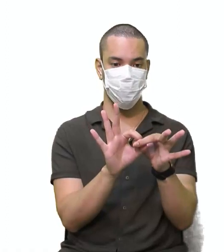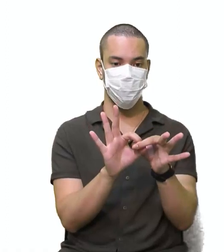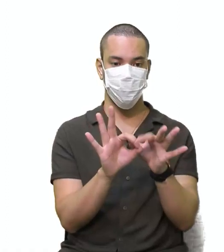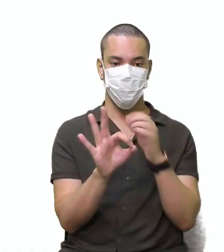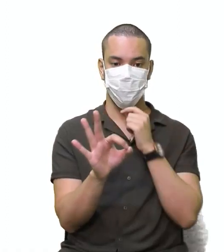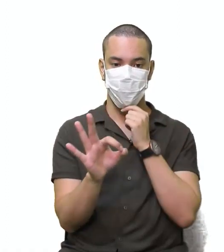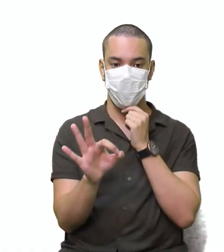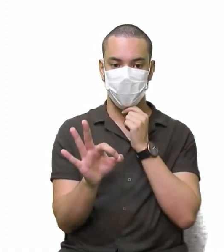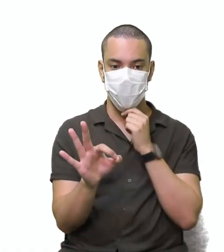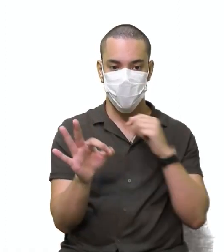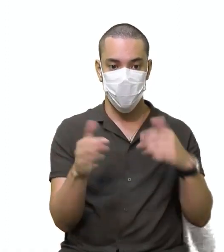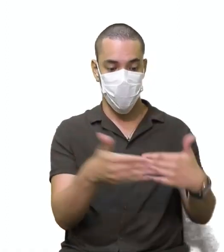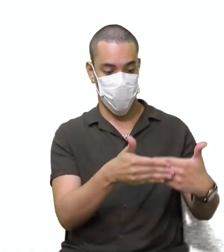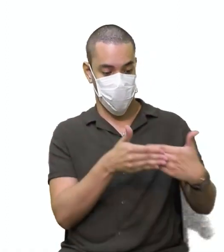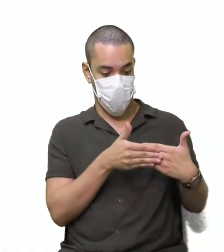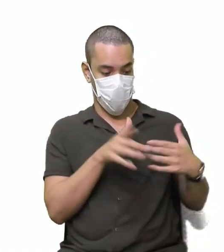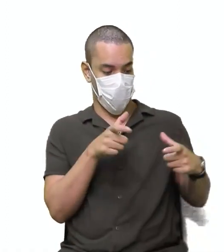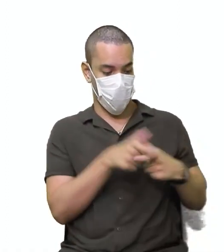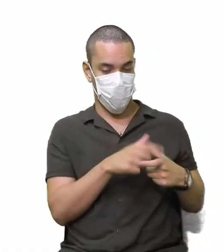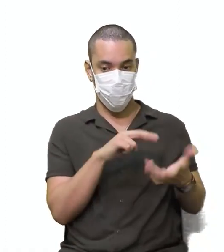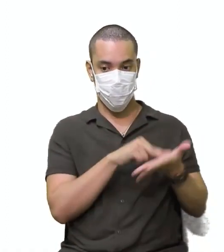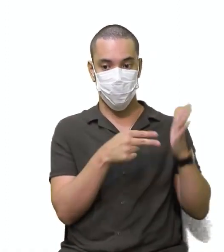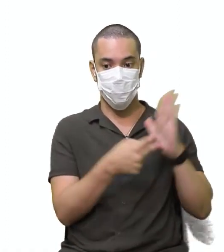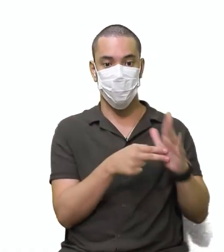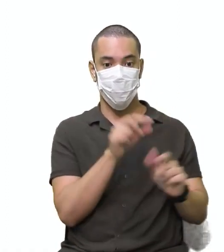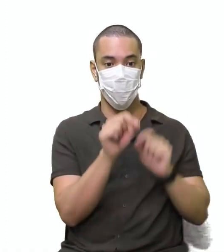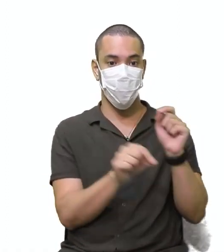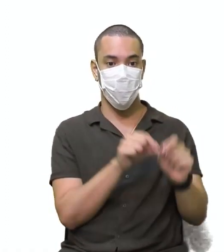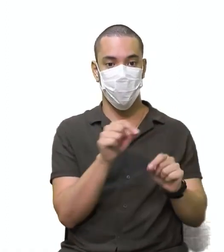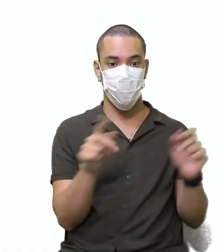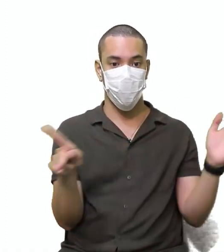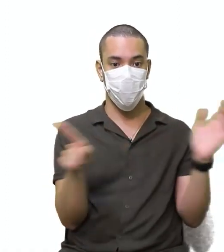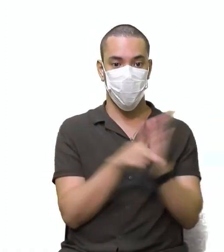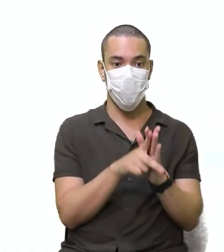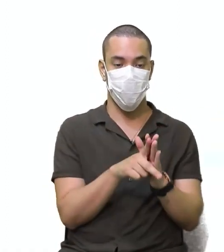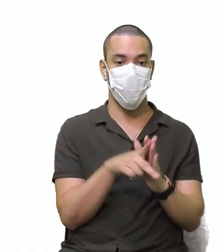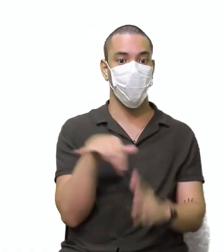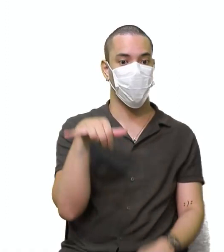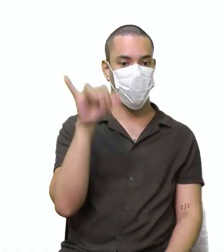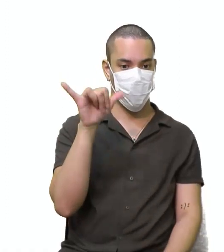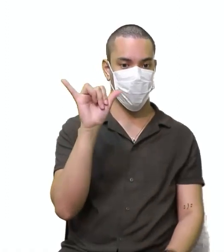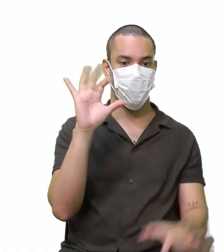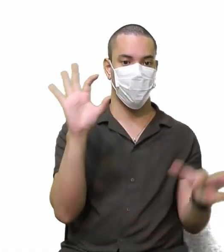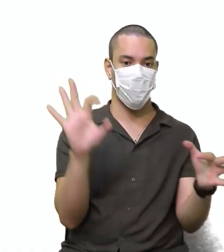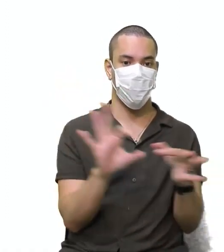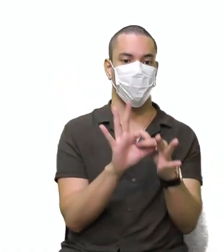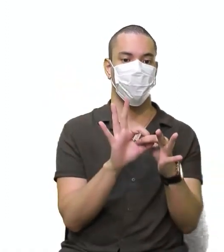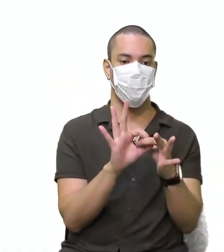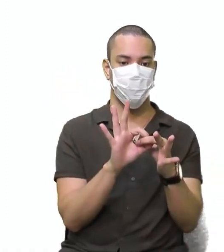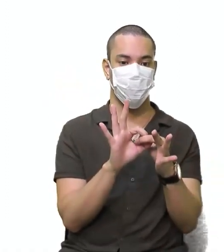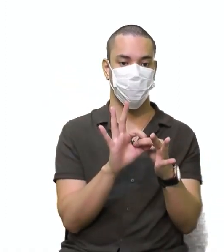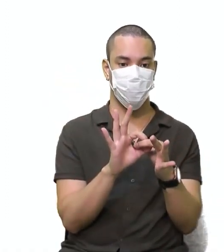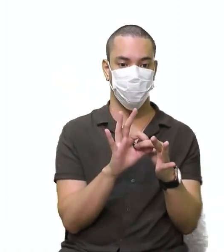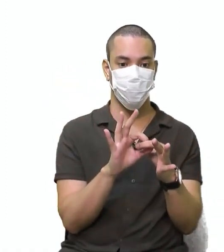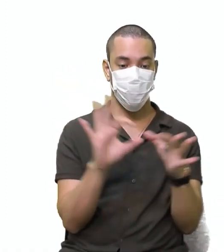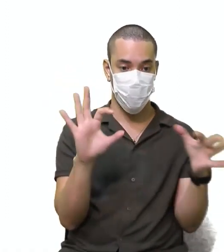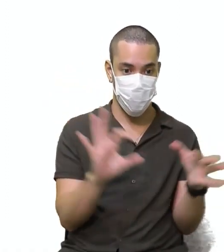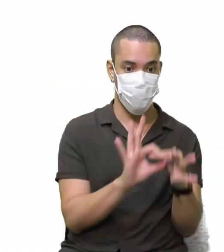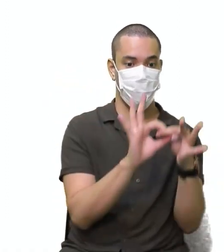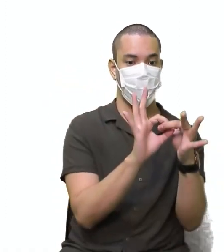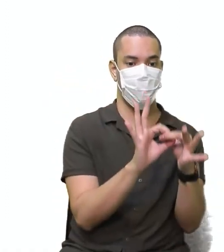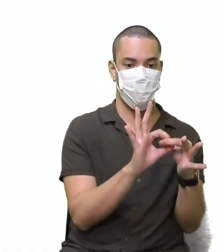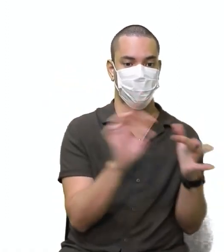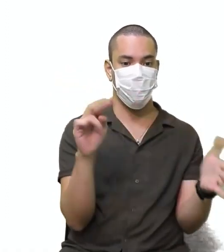Restrita ao sexo vai estar ligada ao cromossomo, acoplada ao cromossomo Y. Ligada ao sexo, então, você